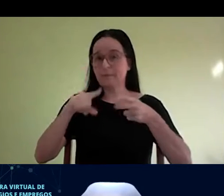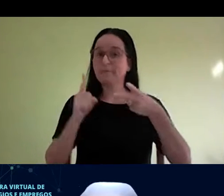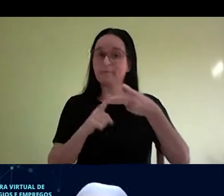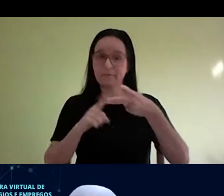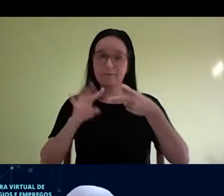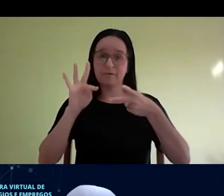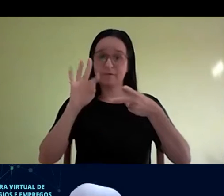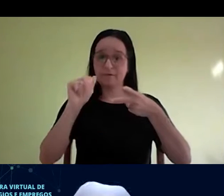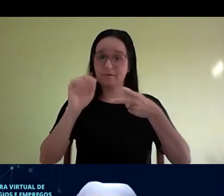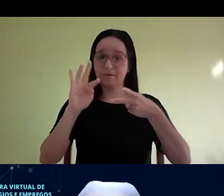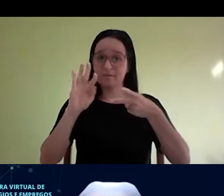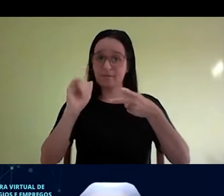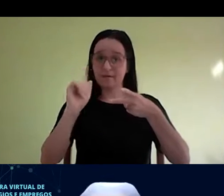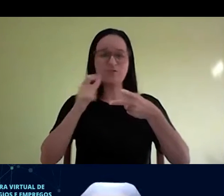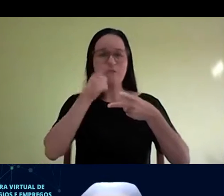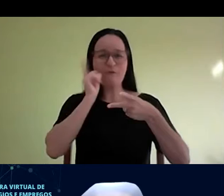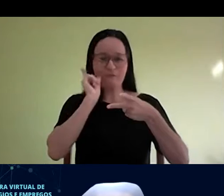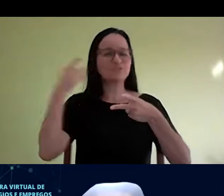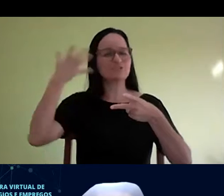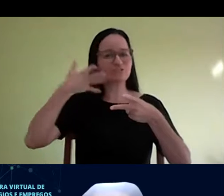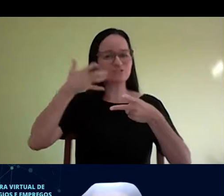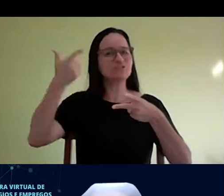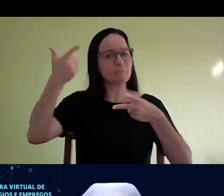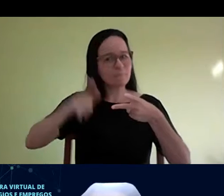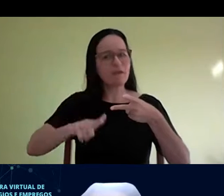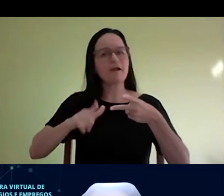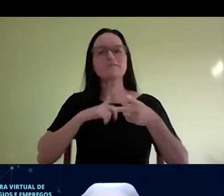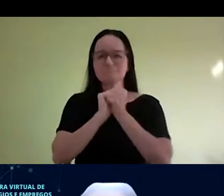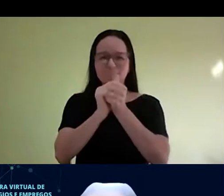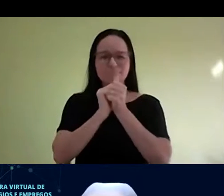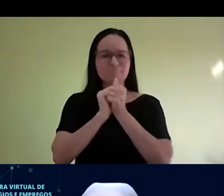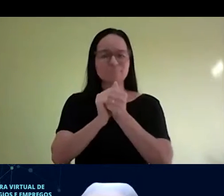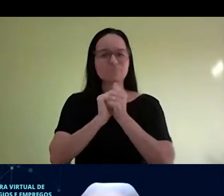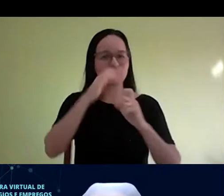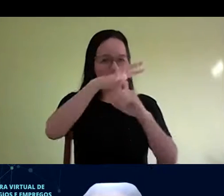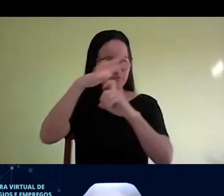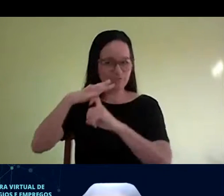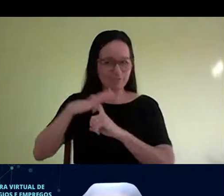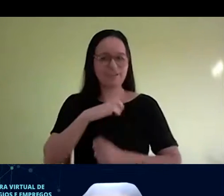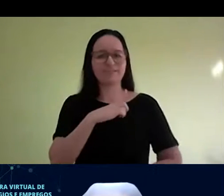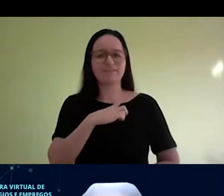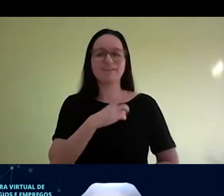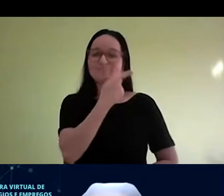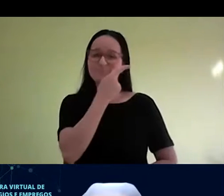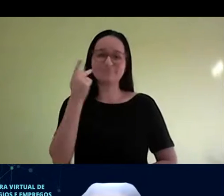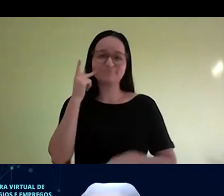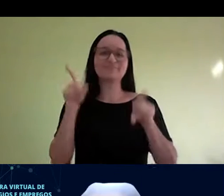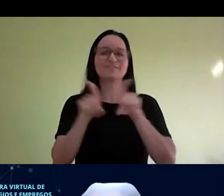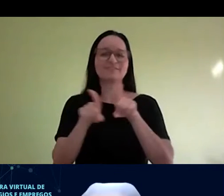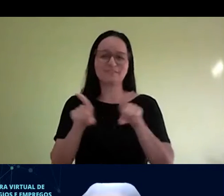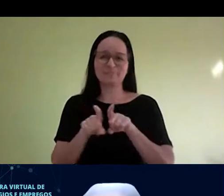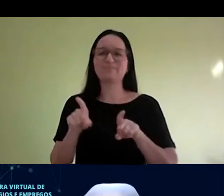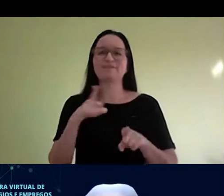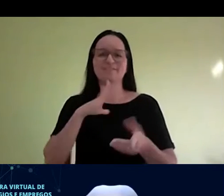ontem aqui, e vai participar de mais alguns painéis ainda, durante a feira. E a gente tem a Kélis, a nossa querida tradutora,